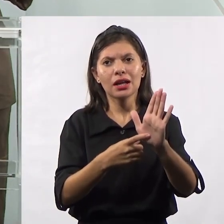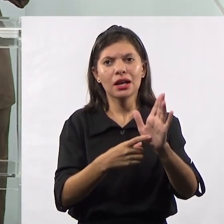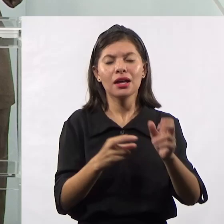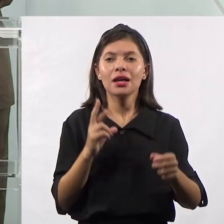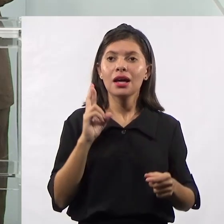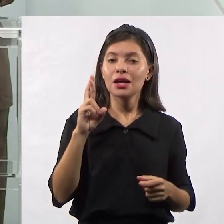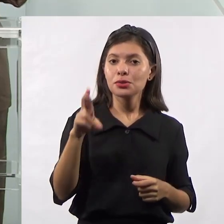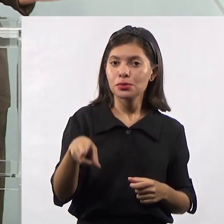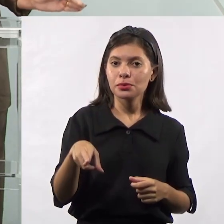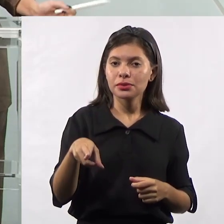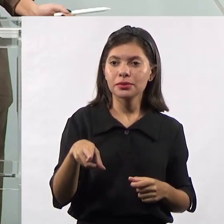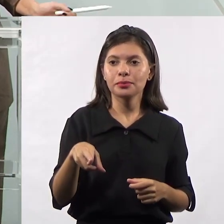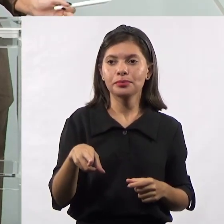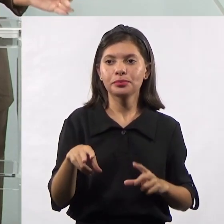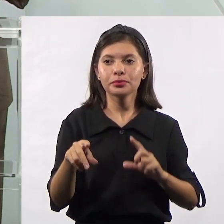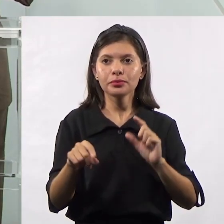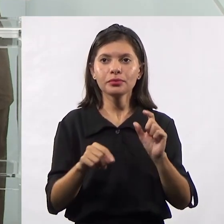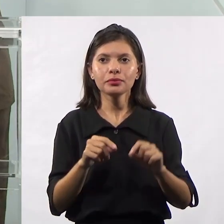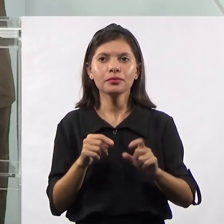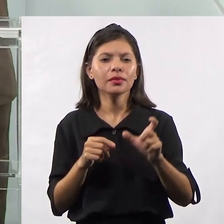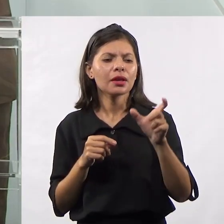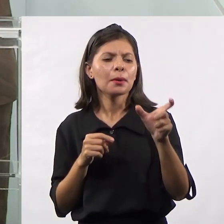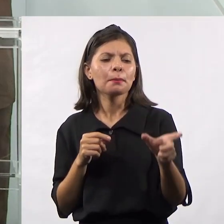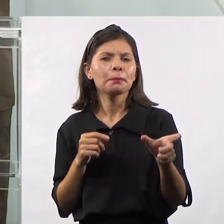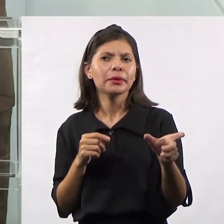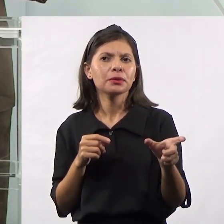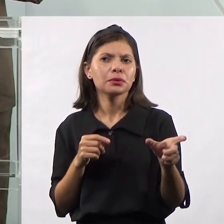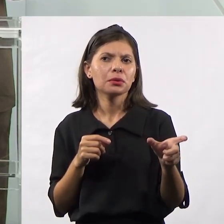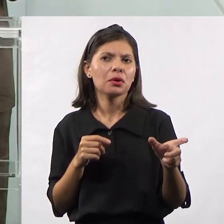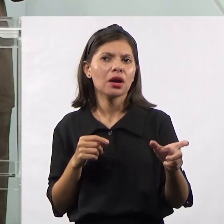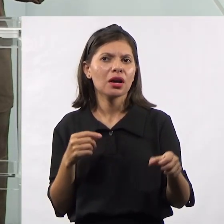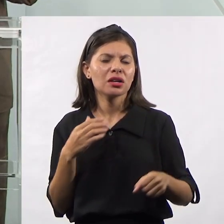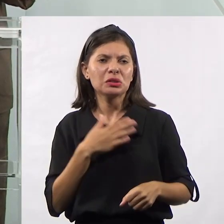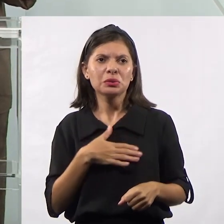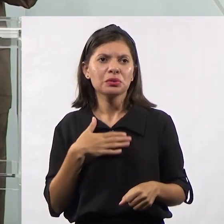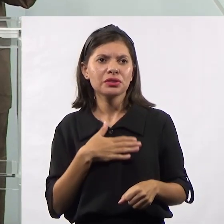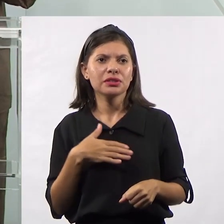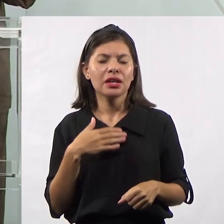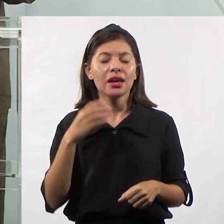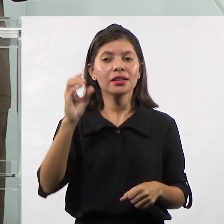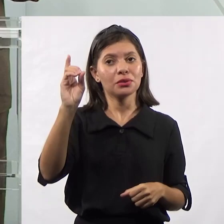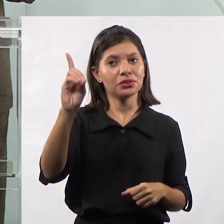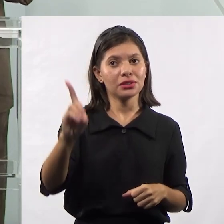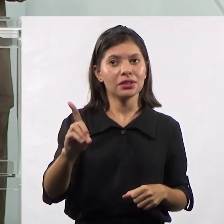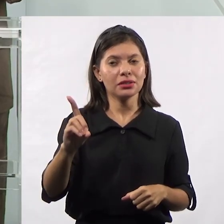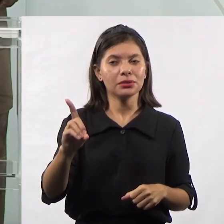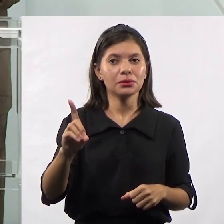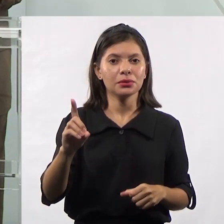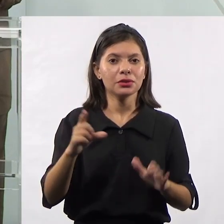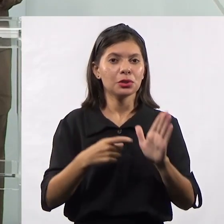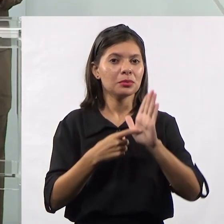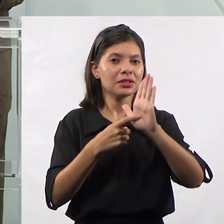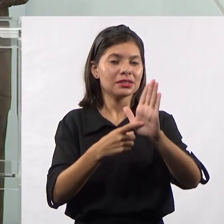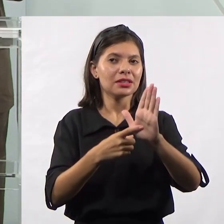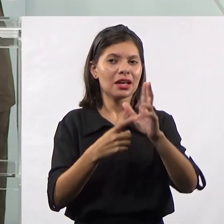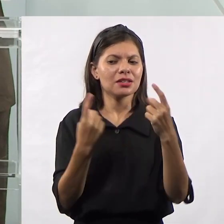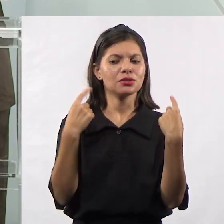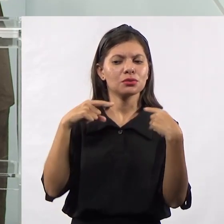o recurso e as suas razões, aquele que se sentir prejudicado ali tem o direito de apresentar